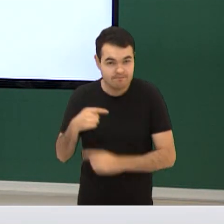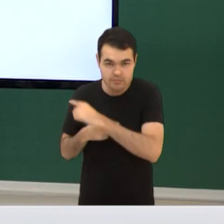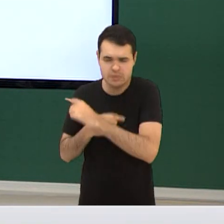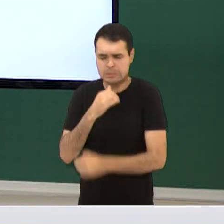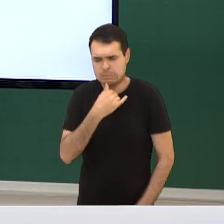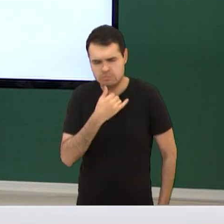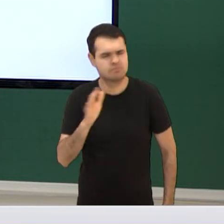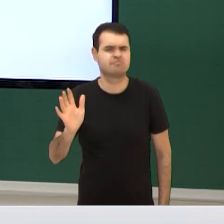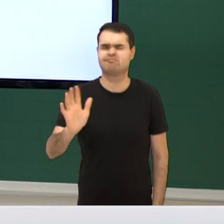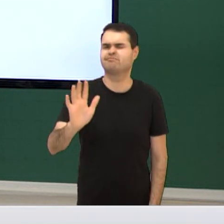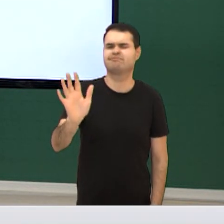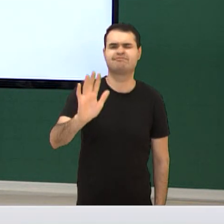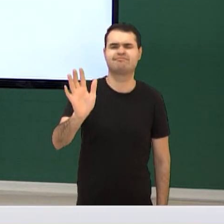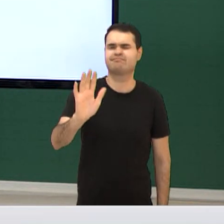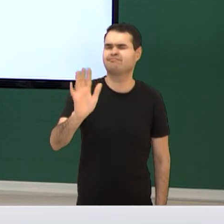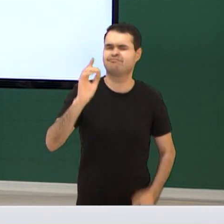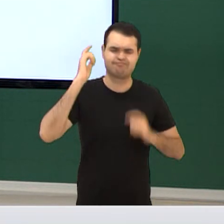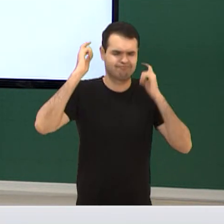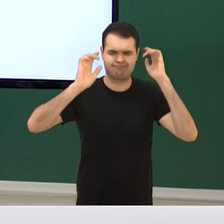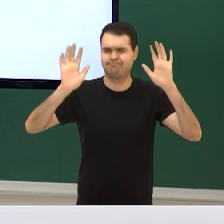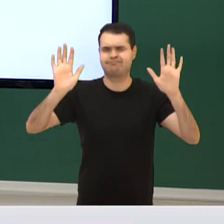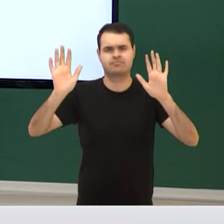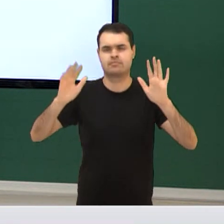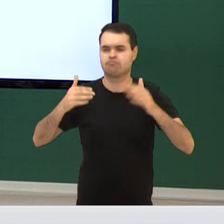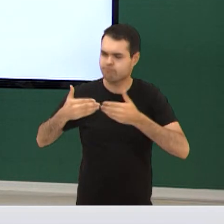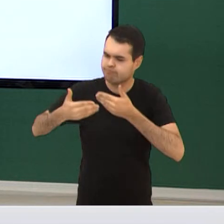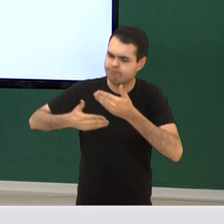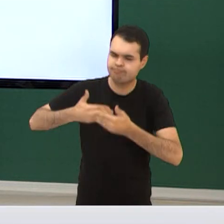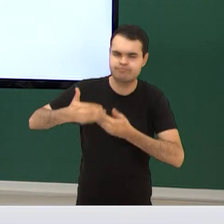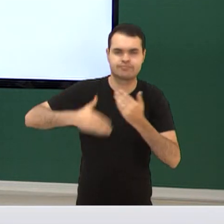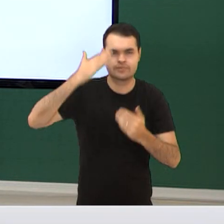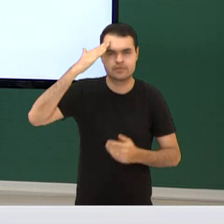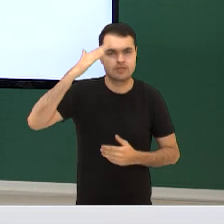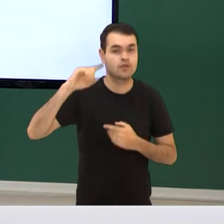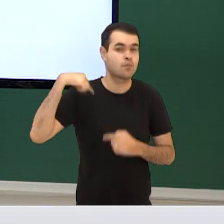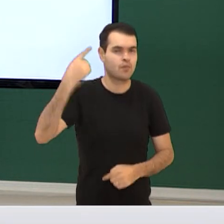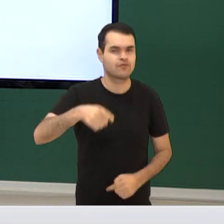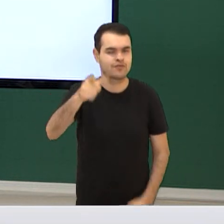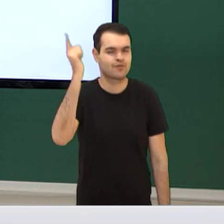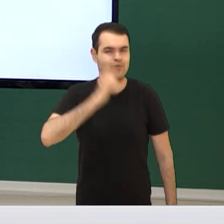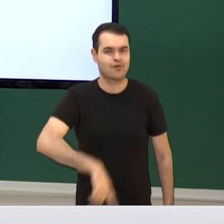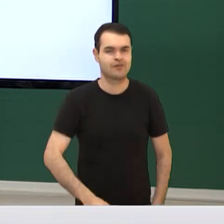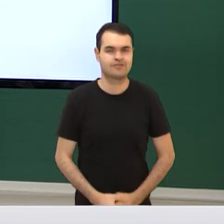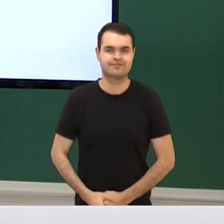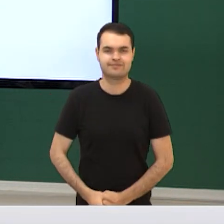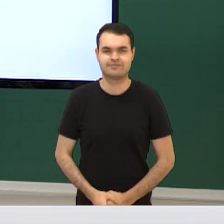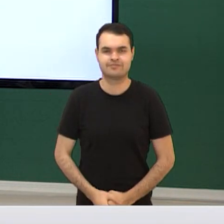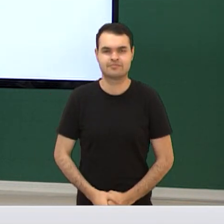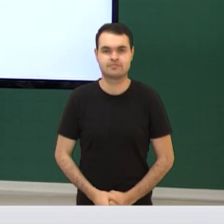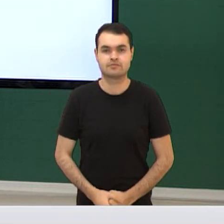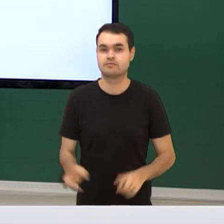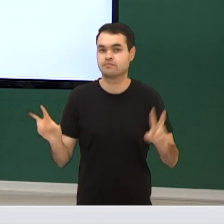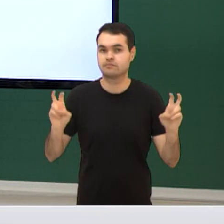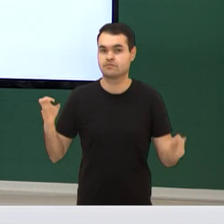o negócio diminuiu? É porque essa não é a opção correta. Vamos para a letra B? E qual você